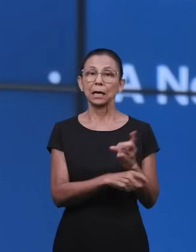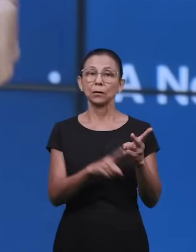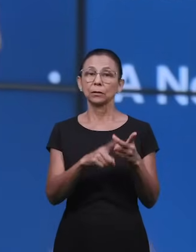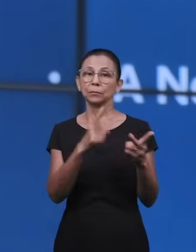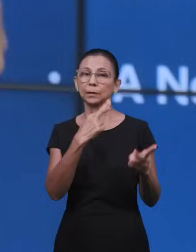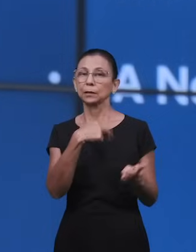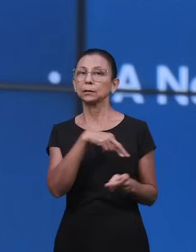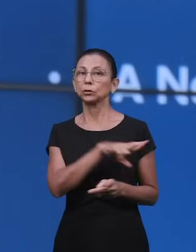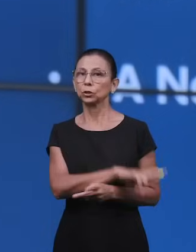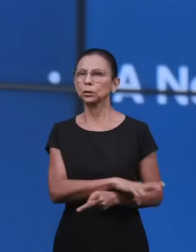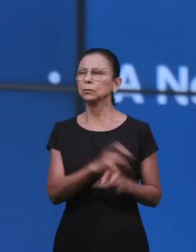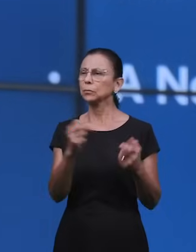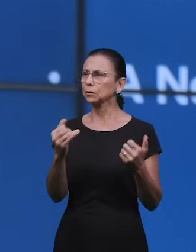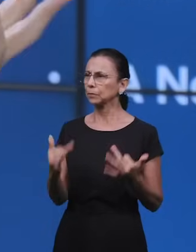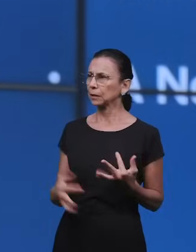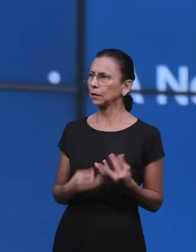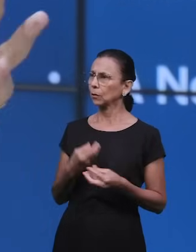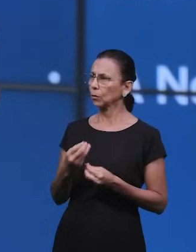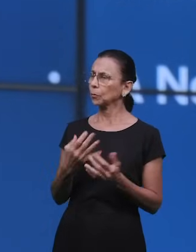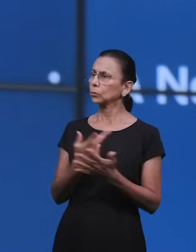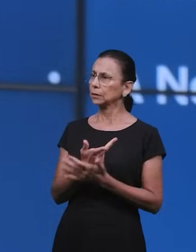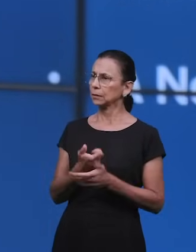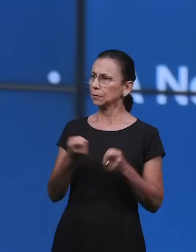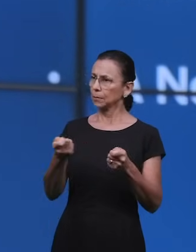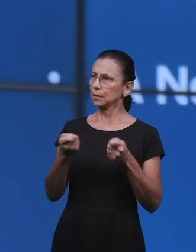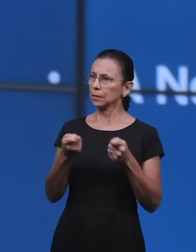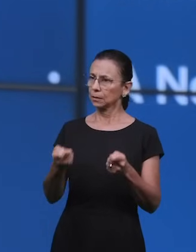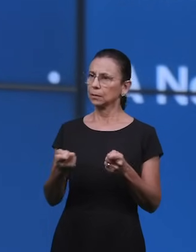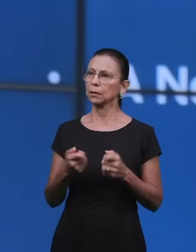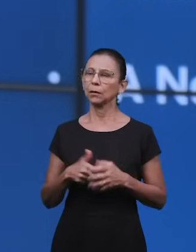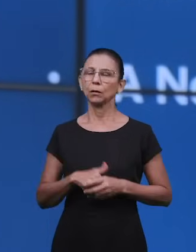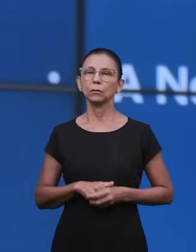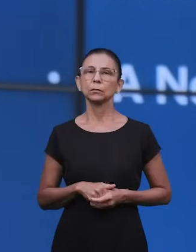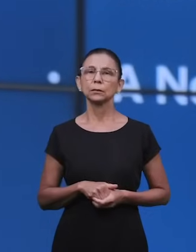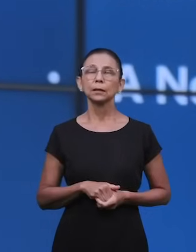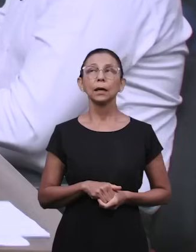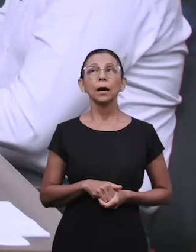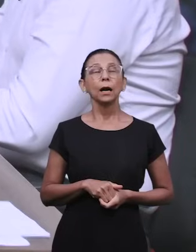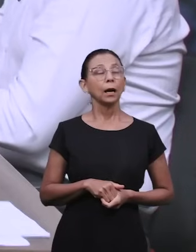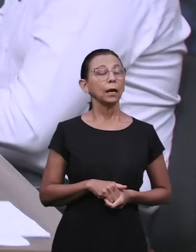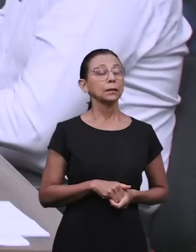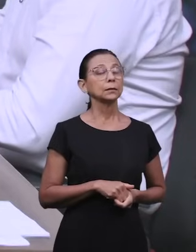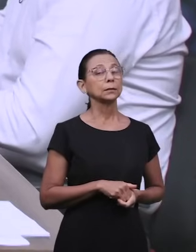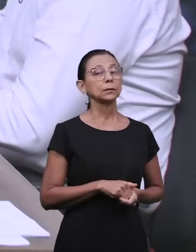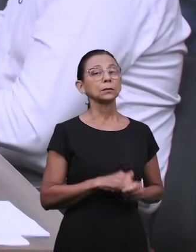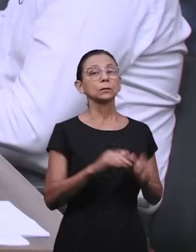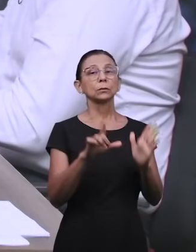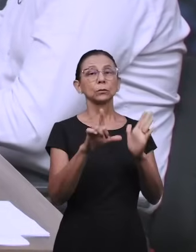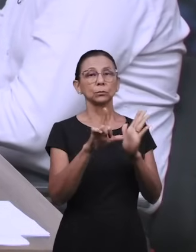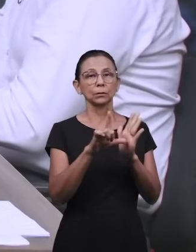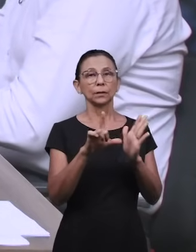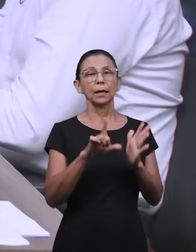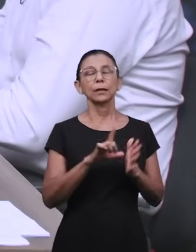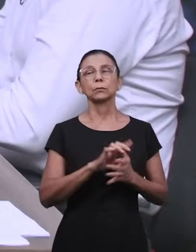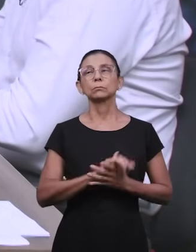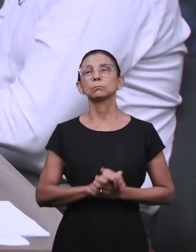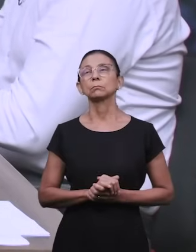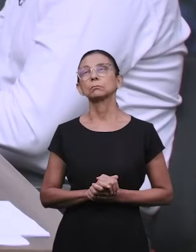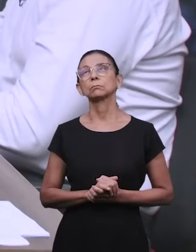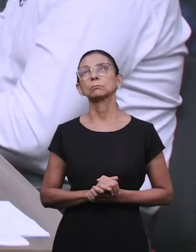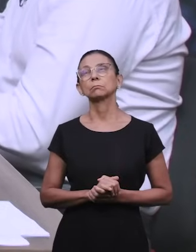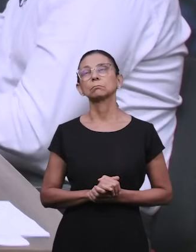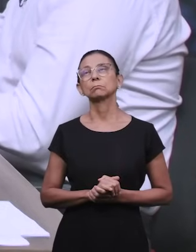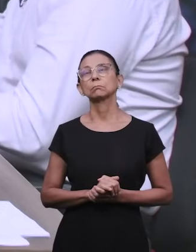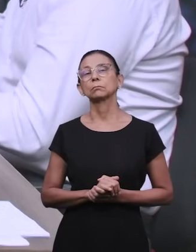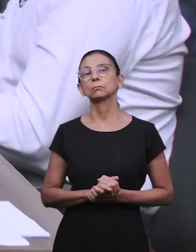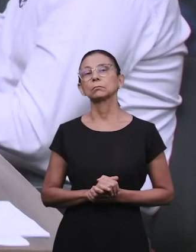né, a respeito dessa perseguição que ele sofreu. Lutero, ele foi chamado em